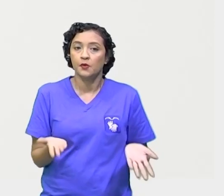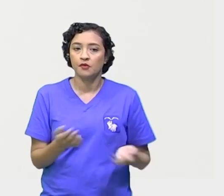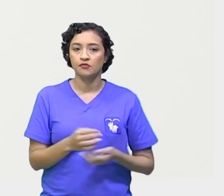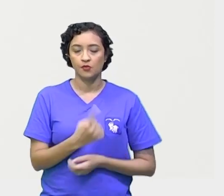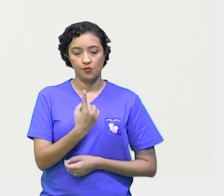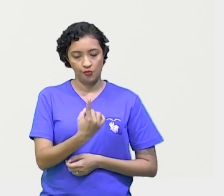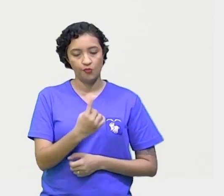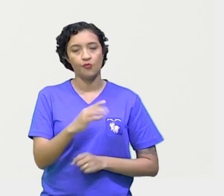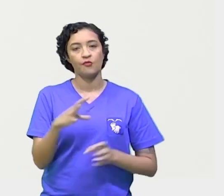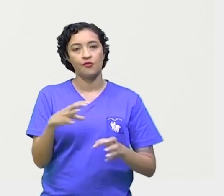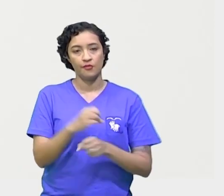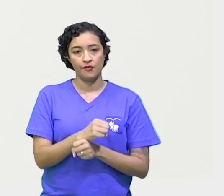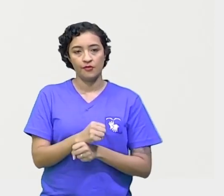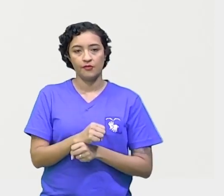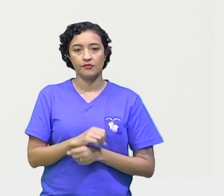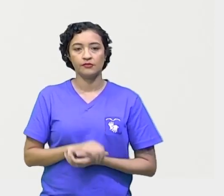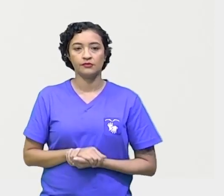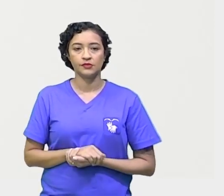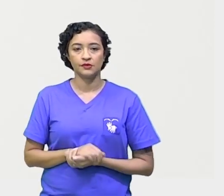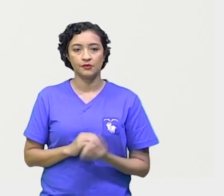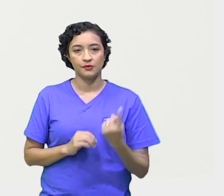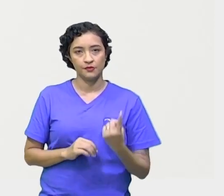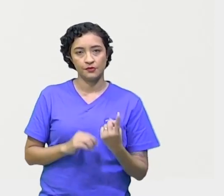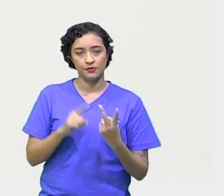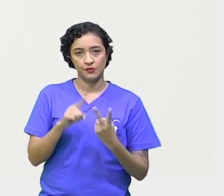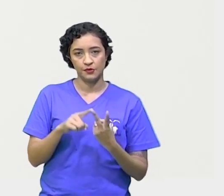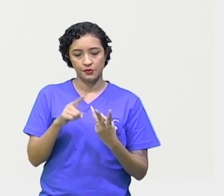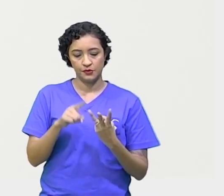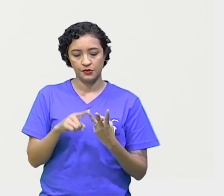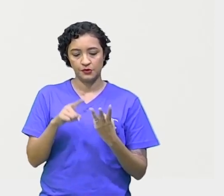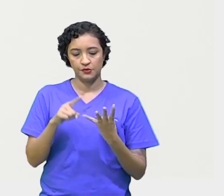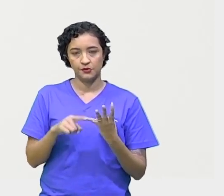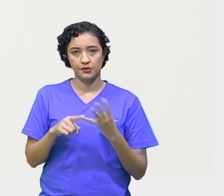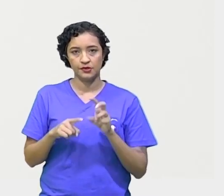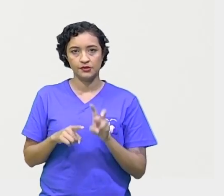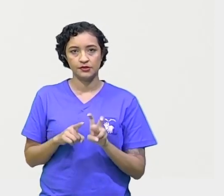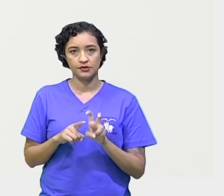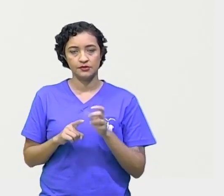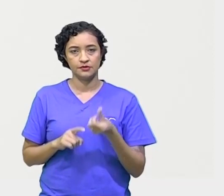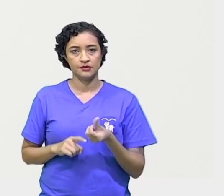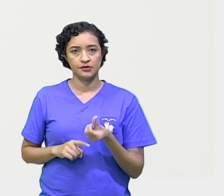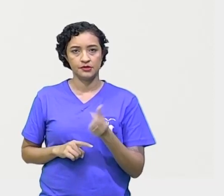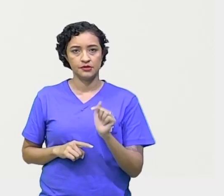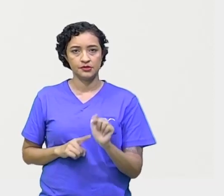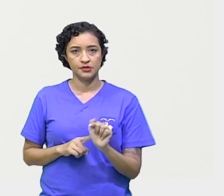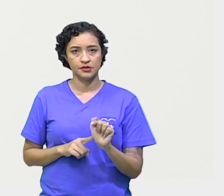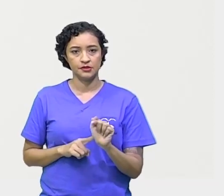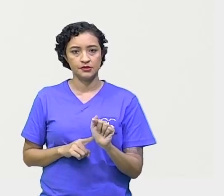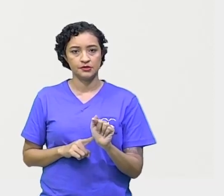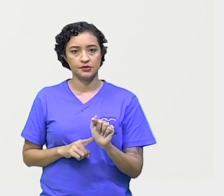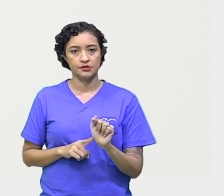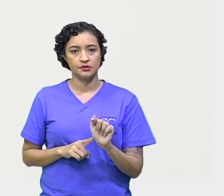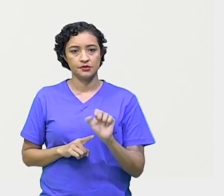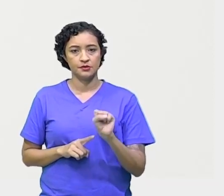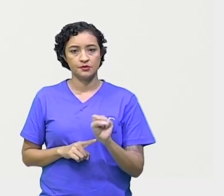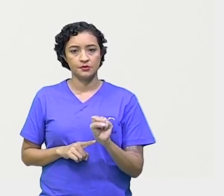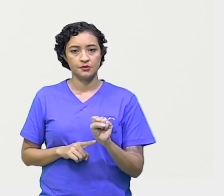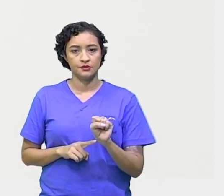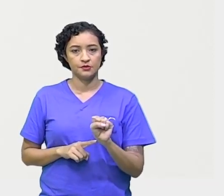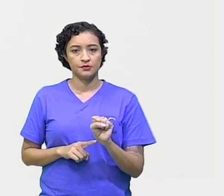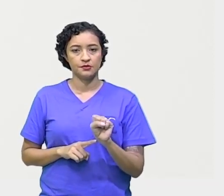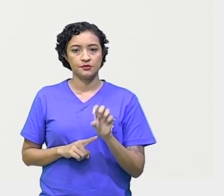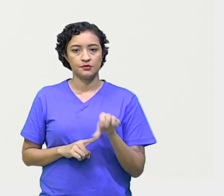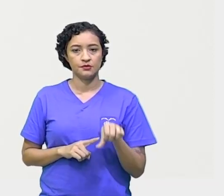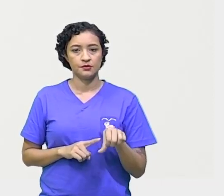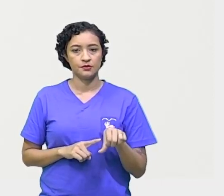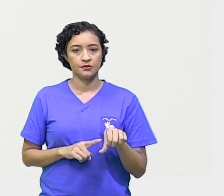é um dois três quatro cinco seis sete oito